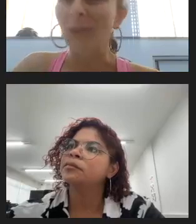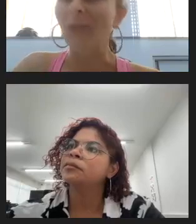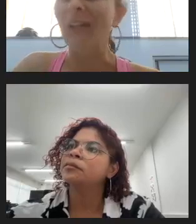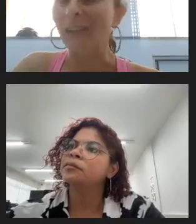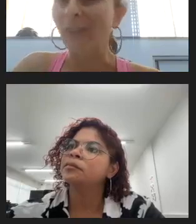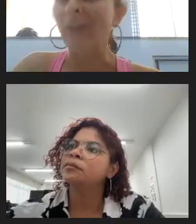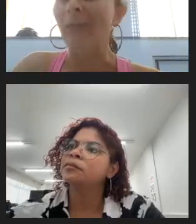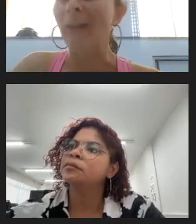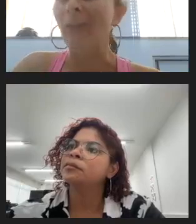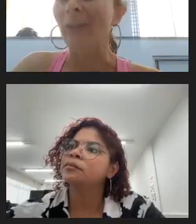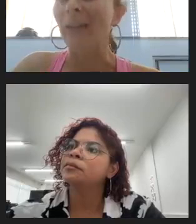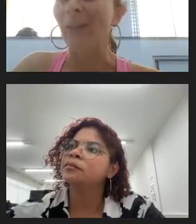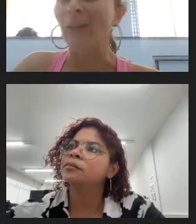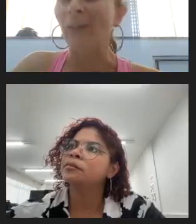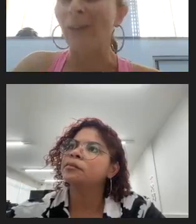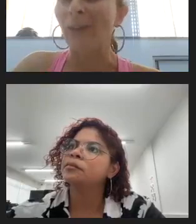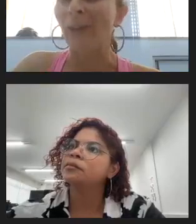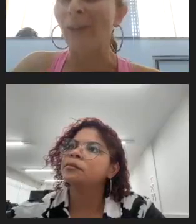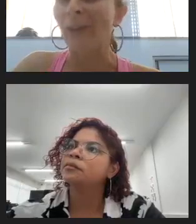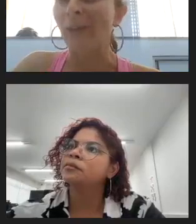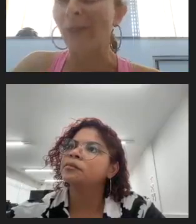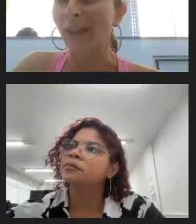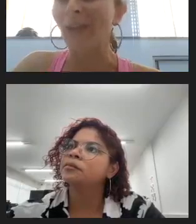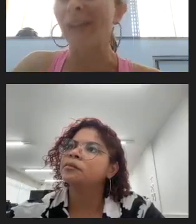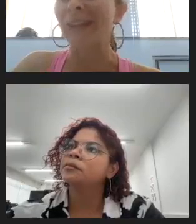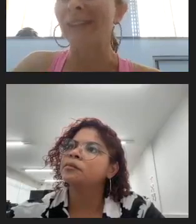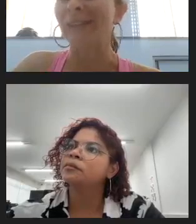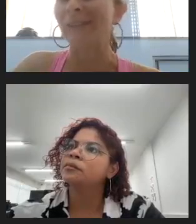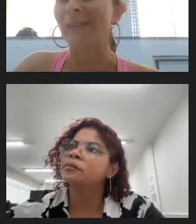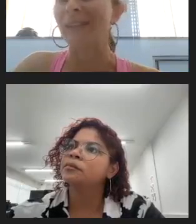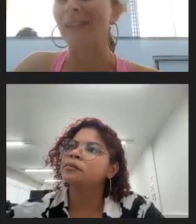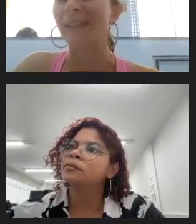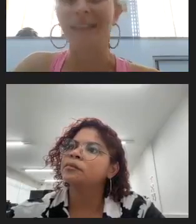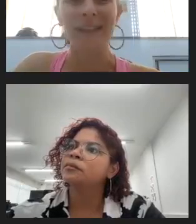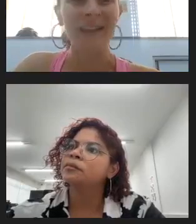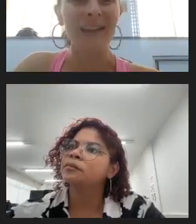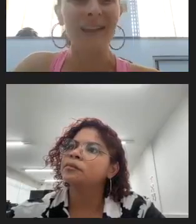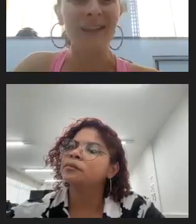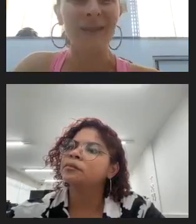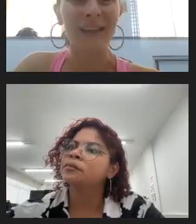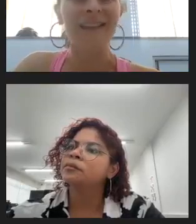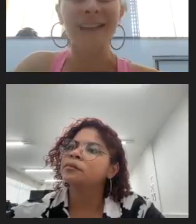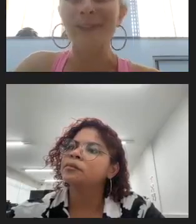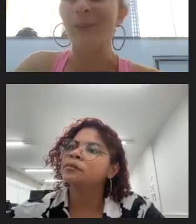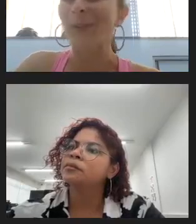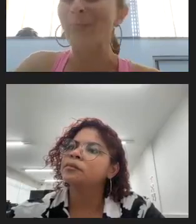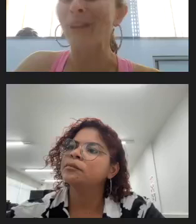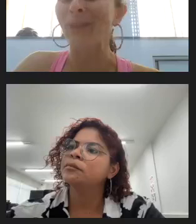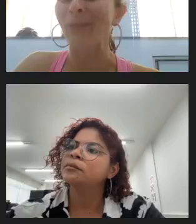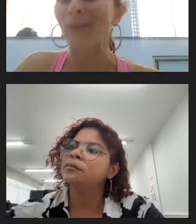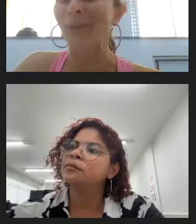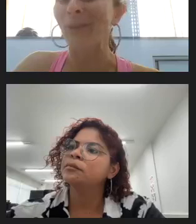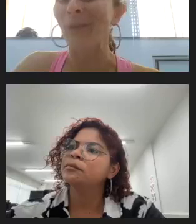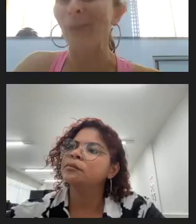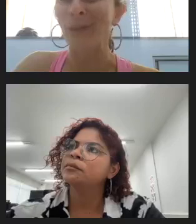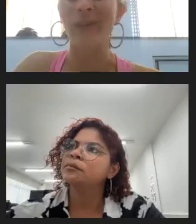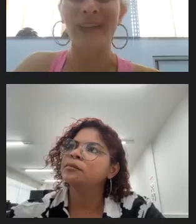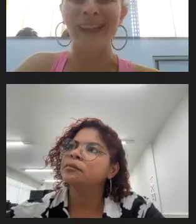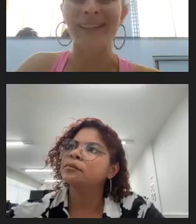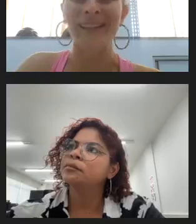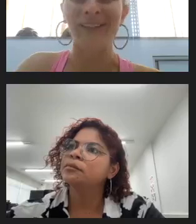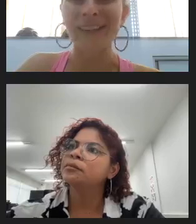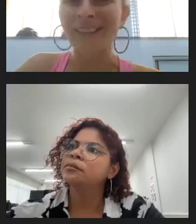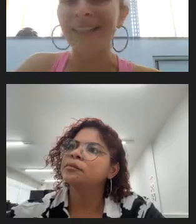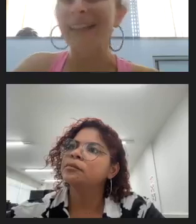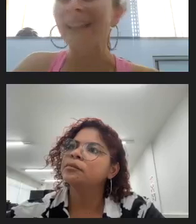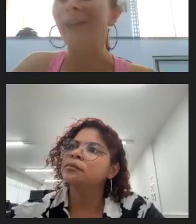disponibilizada. Lembrando que a lista fecha, né? Às 16 horas ela fecha, né? Então, fiquem atentos, né? Para que vocês consigam